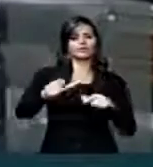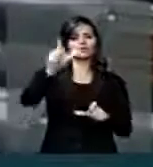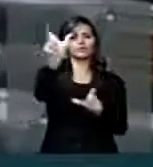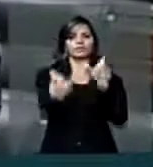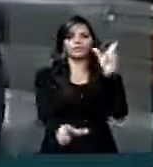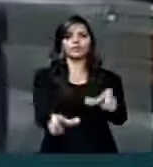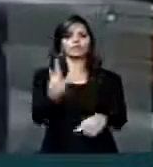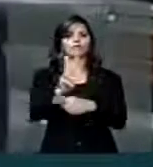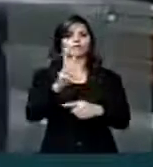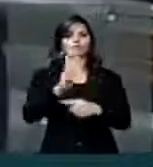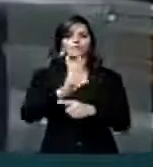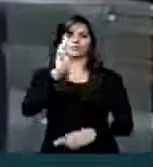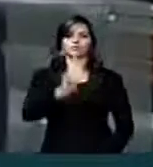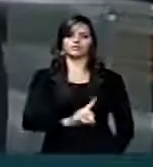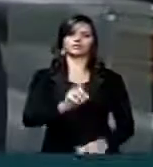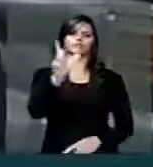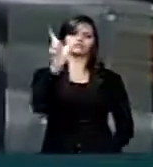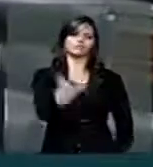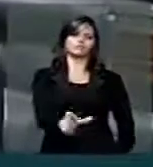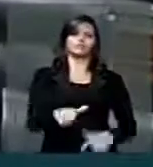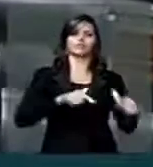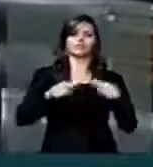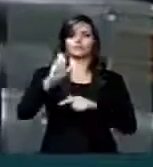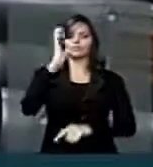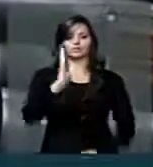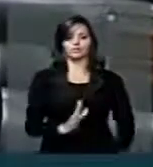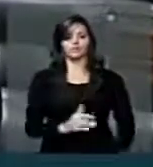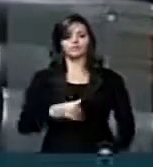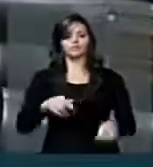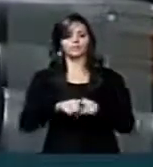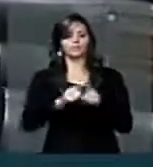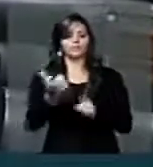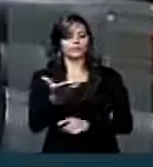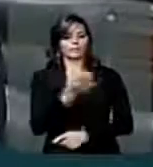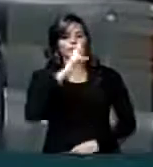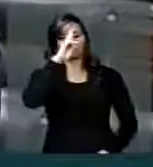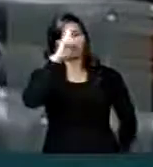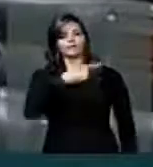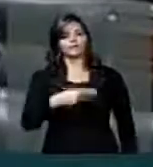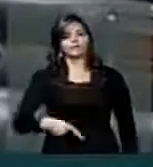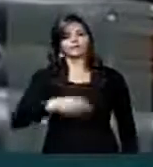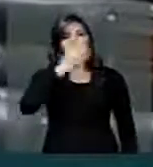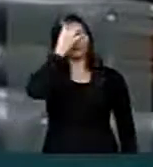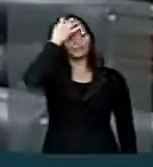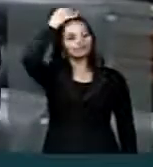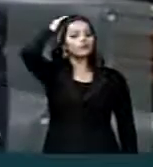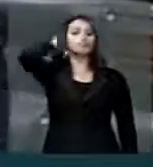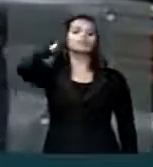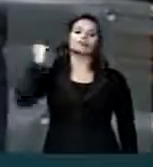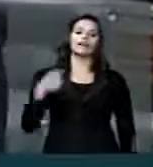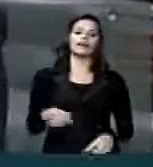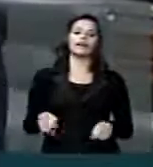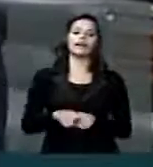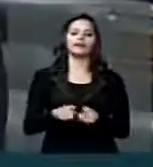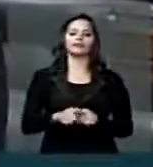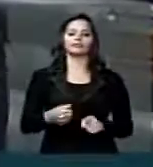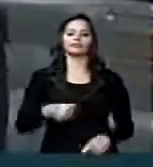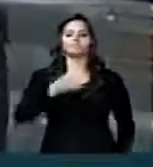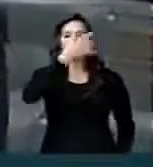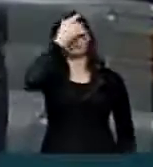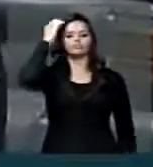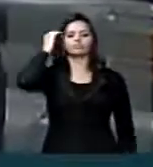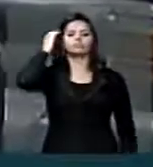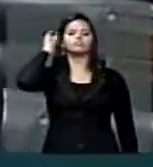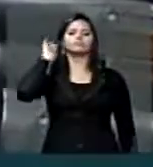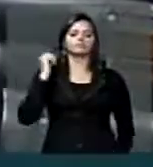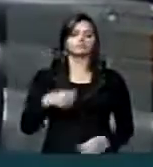a defesa dos direitos do trabalhador brasileiro. E quero, senhor presidente, por fim, aqui cumprimentar o deputado